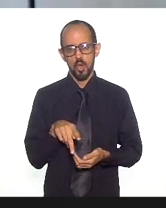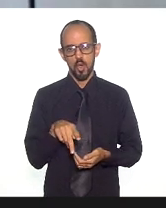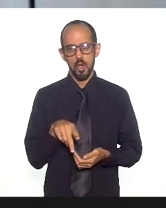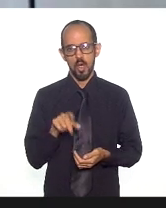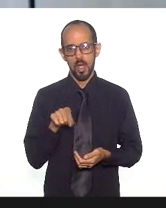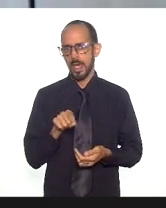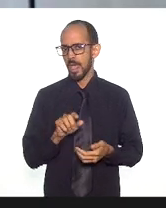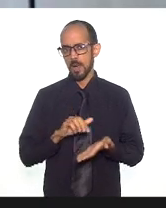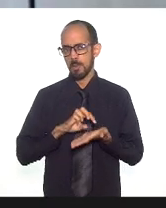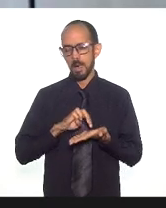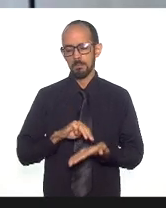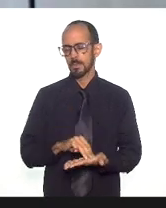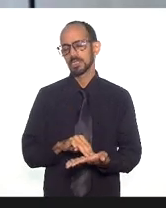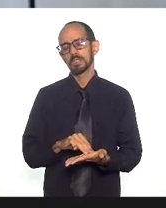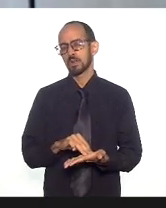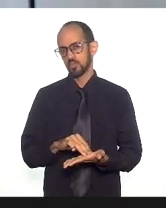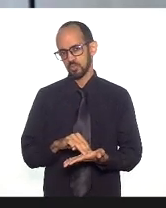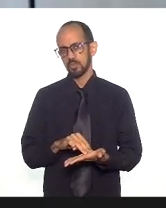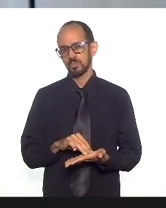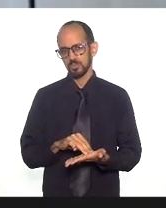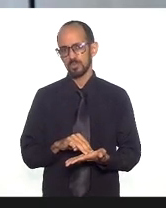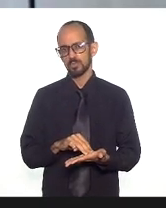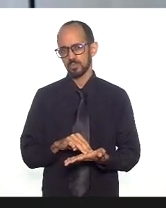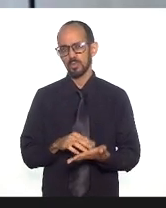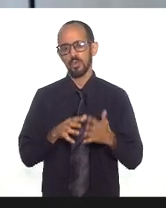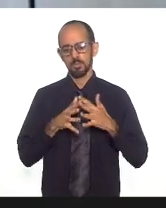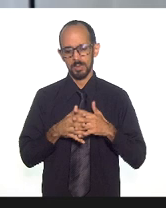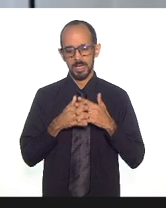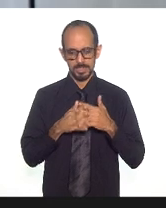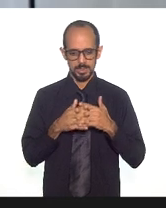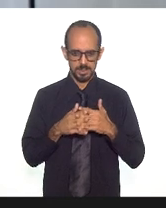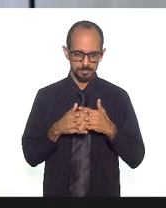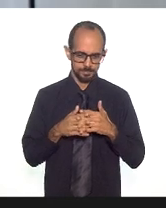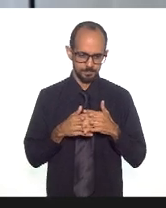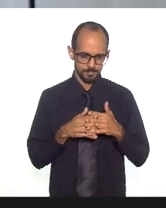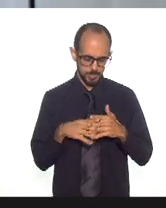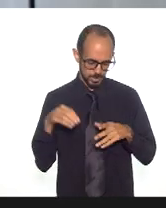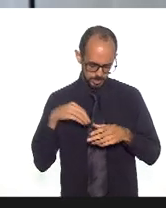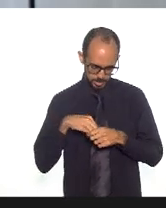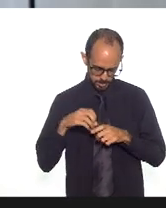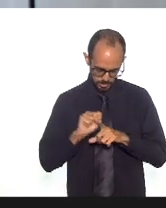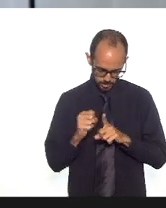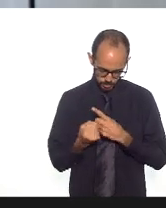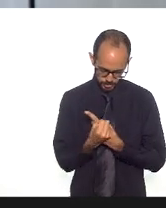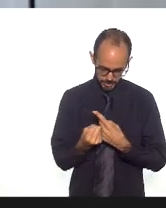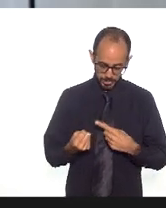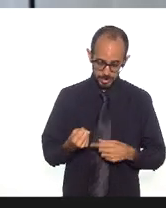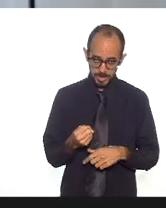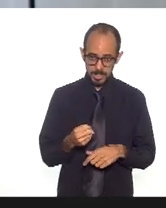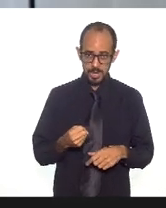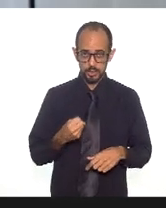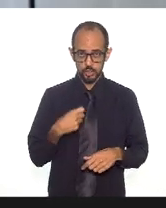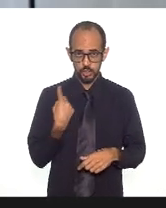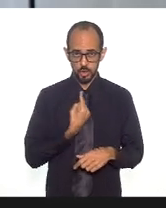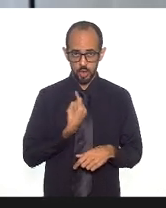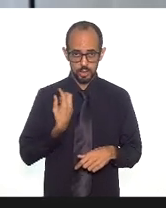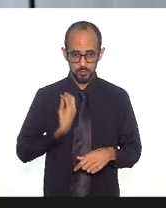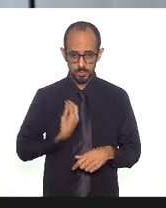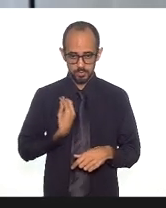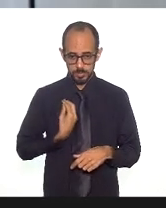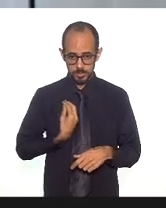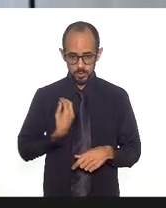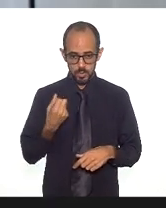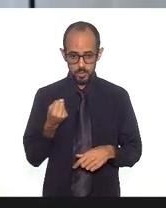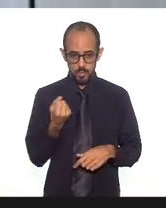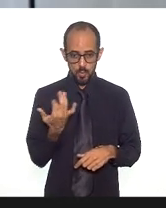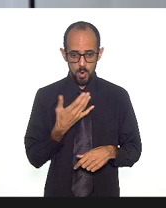é uma missão assim, muito complexa, né, na sociedade que a gente vive. Quando nós vemos o grau de dedicação